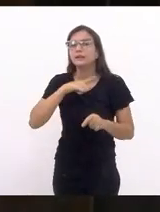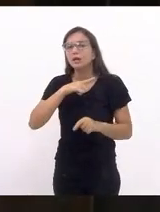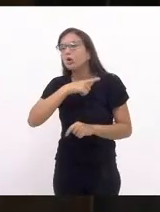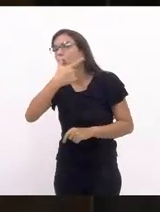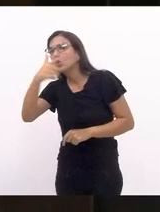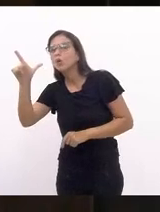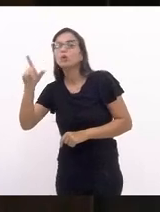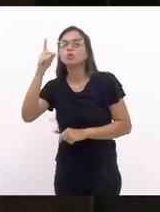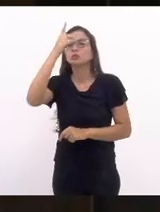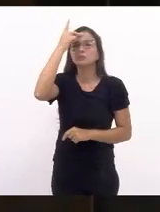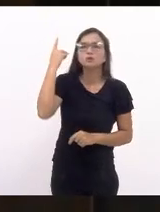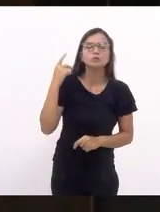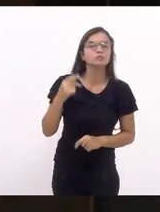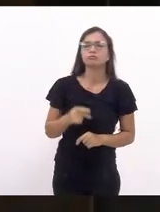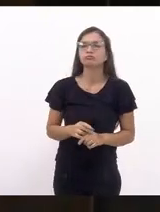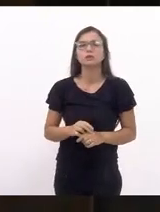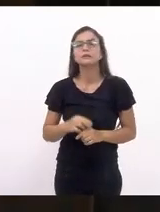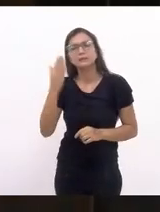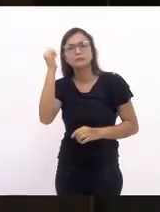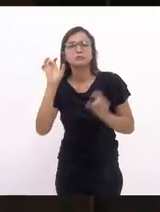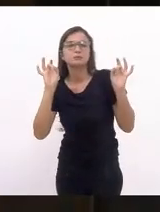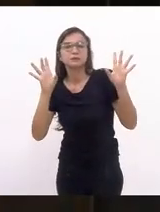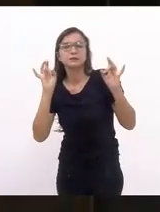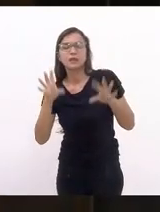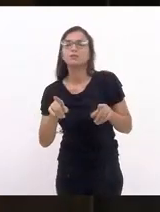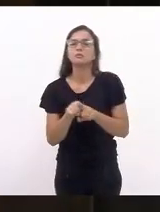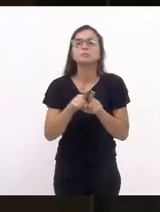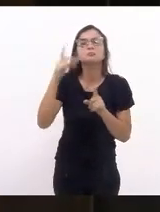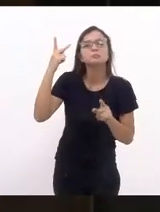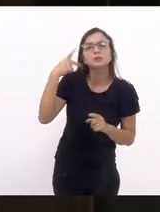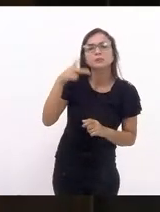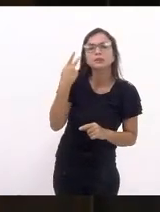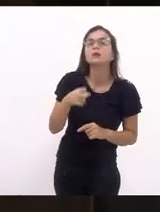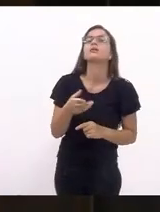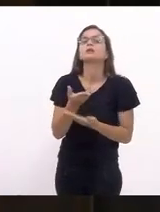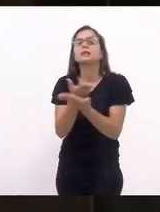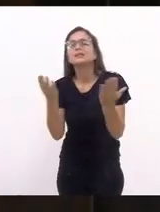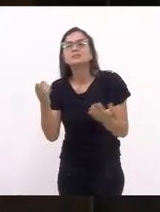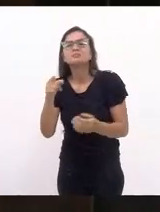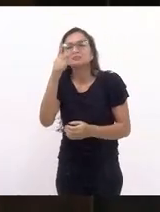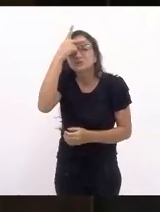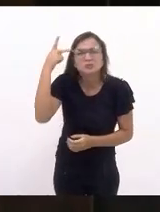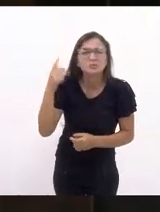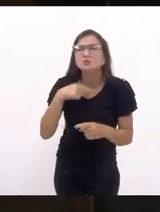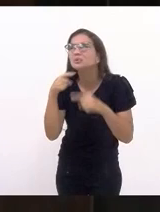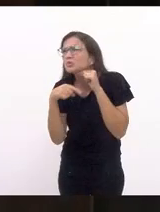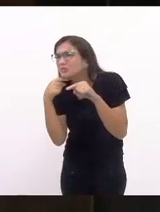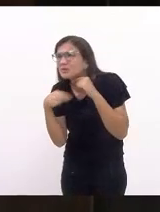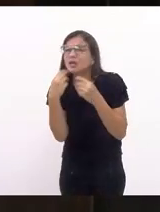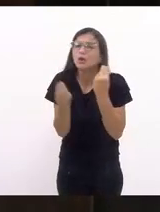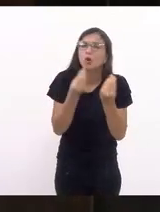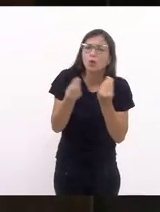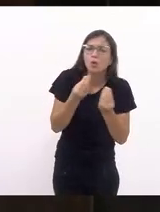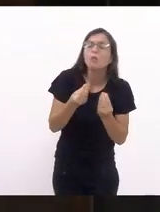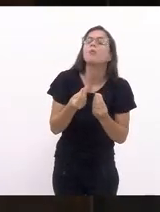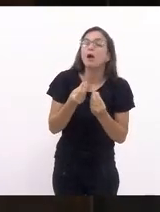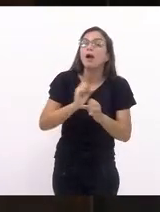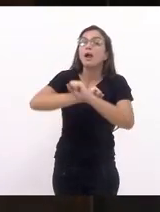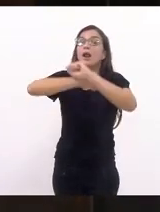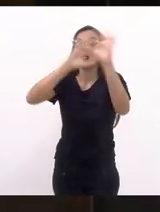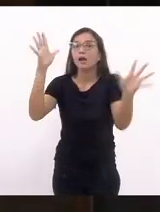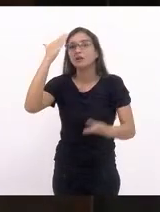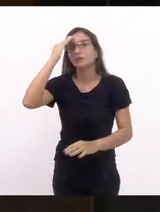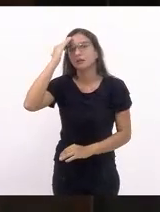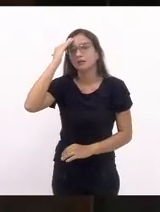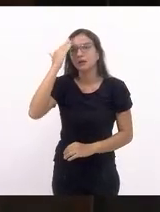especialistas de renome Internacional e parlamentares também esclareceram as dúvidas da população sobre a cor vídeo 19 além